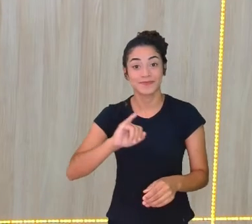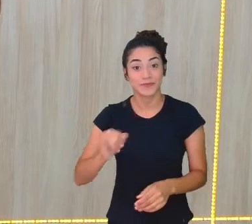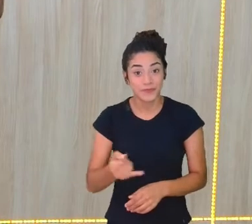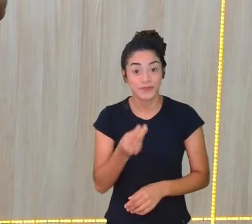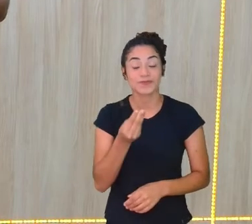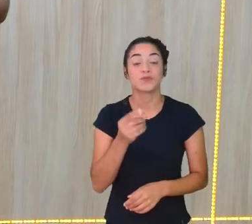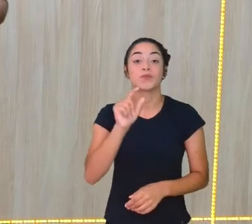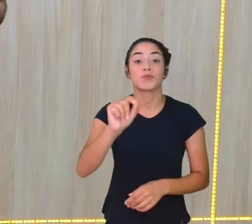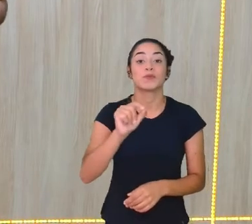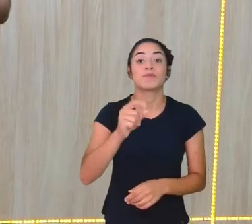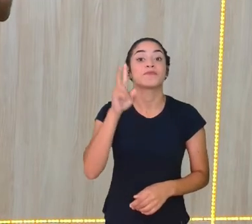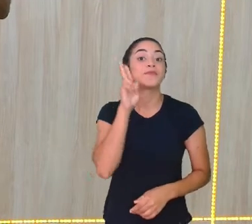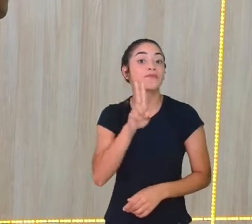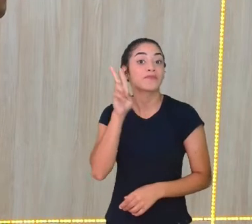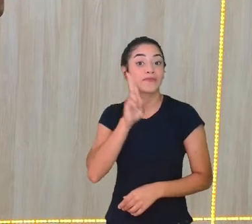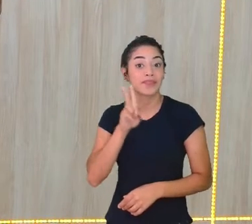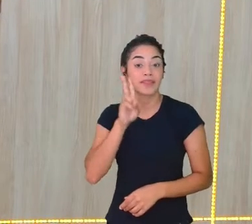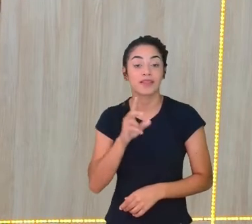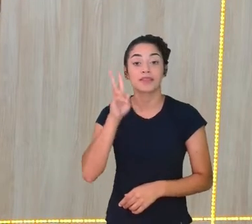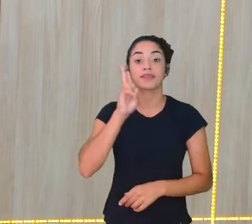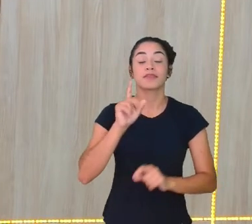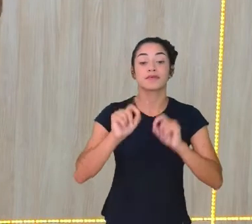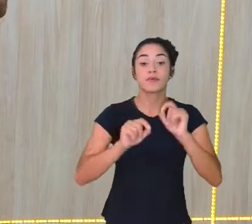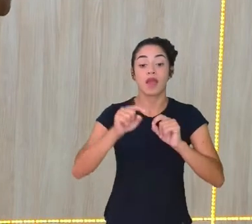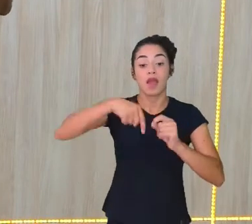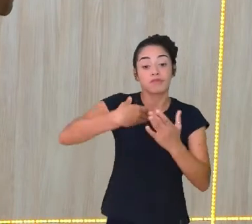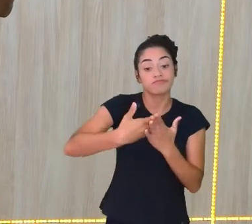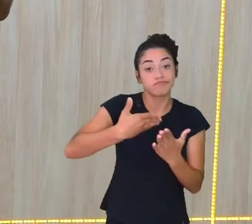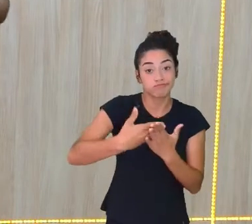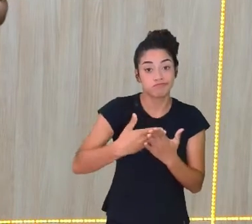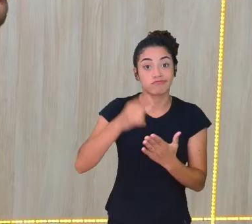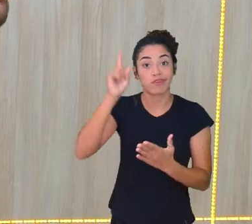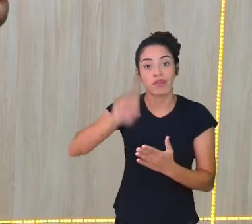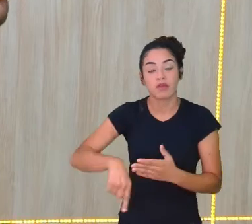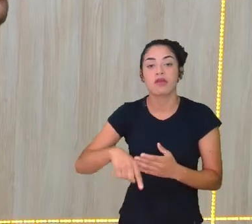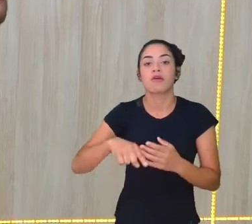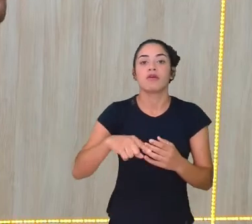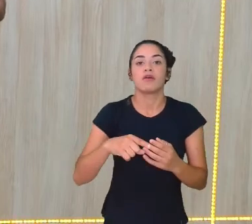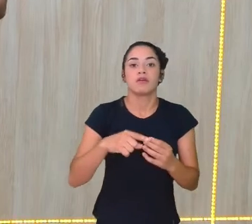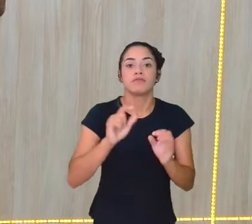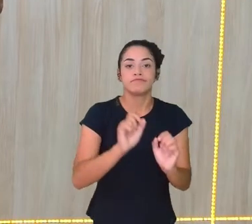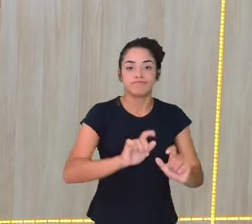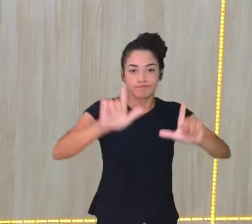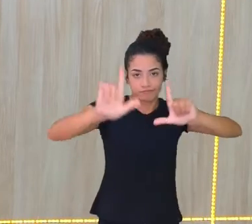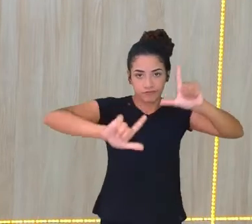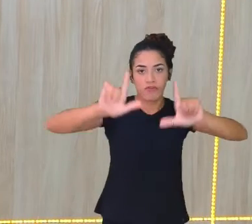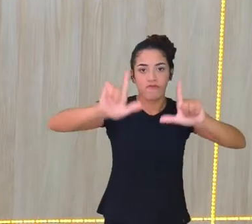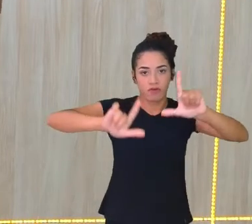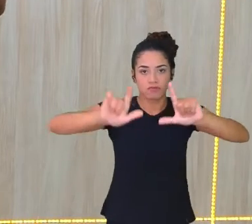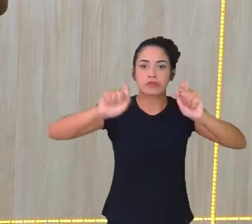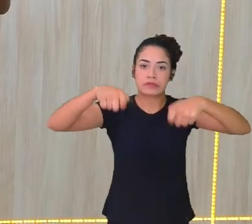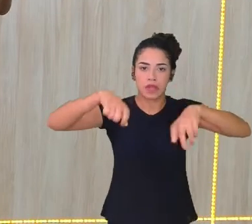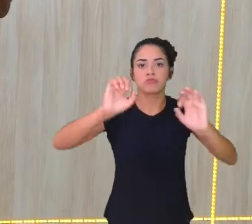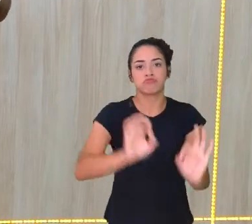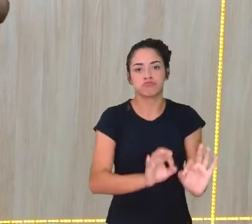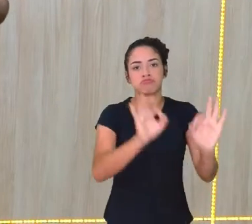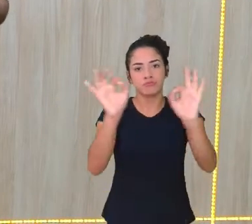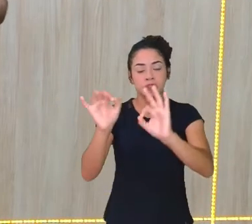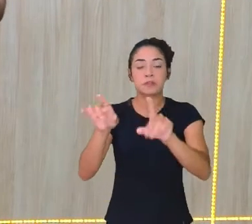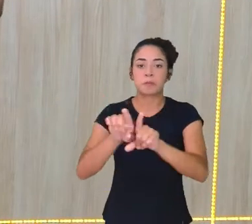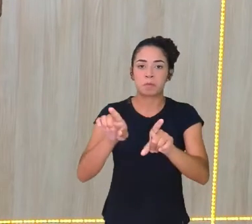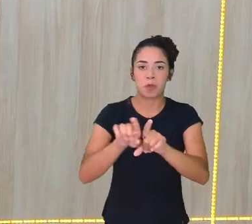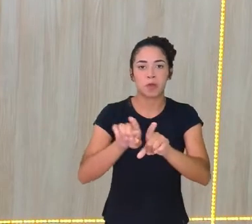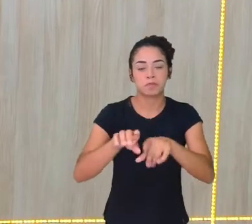Aproveitando, lembrar que essa nossa aula ela é transmitida pela TV Nova.